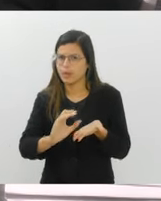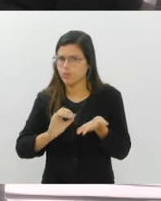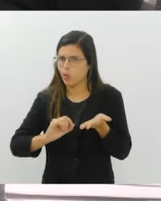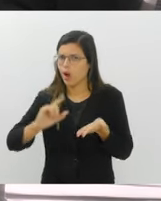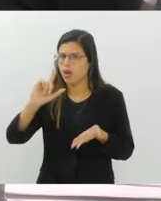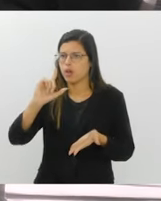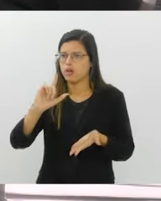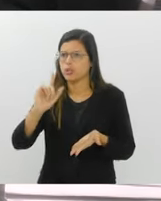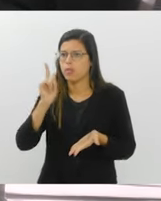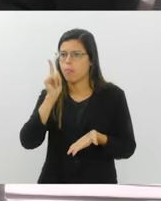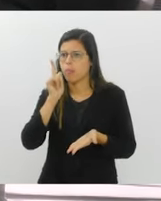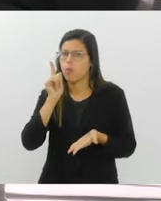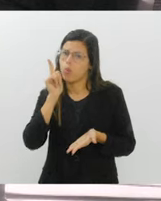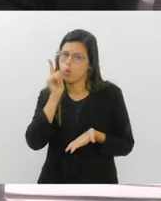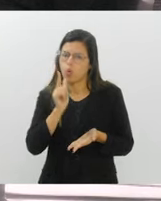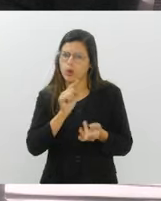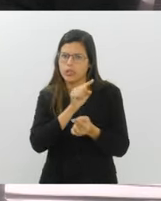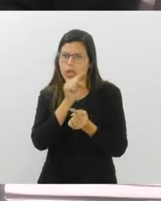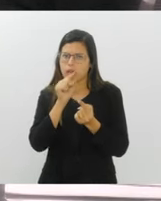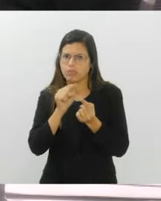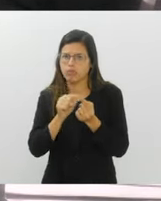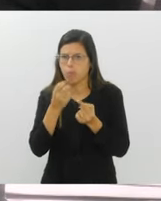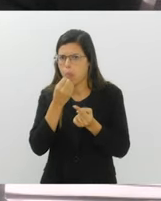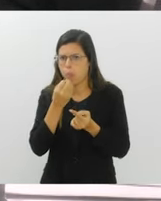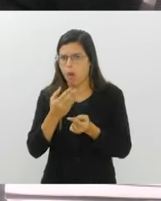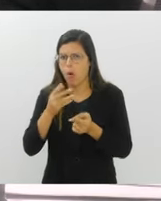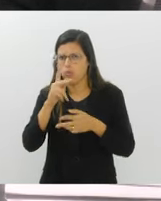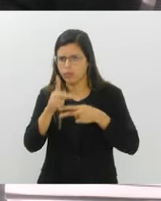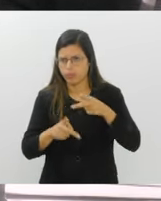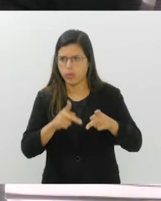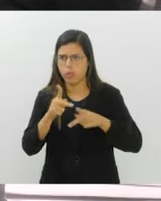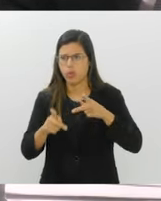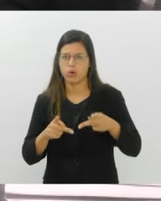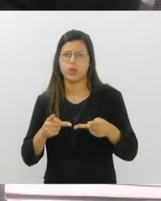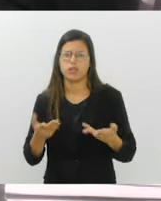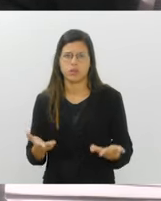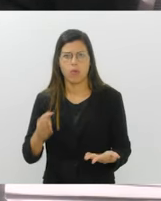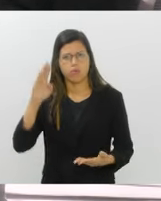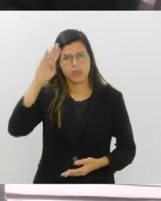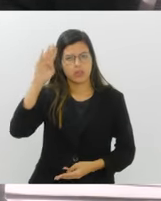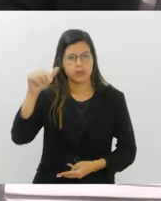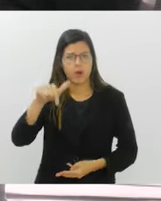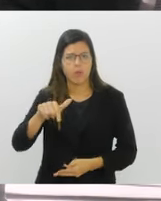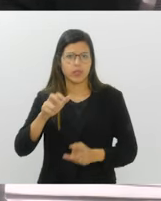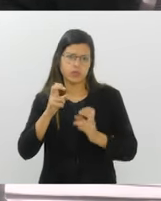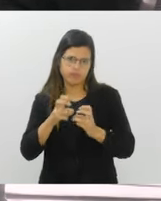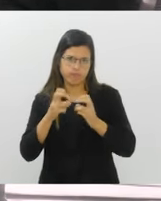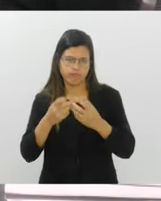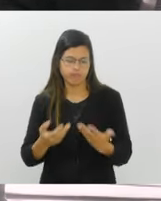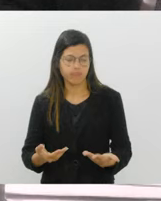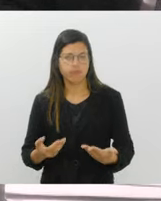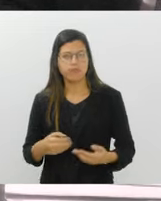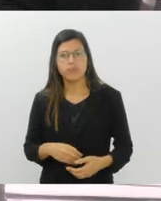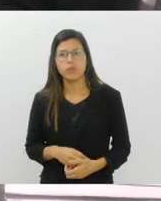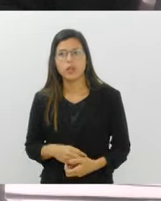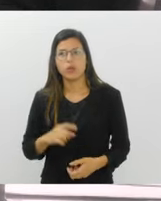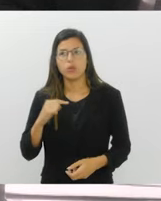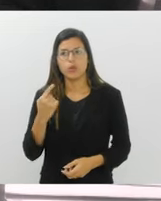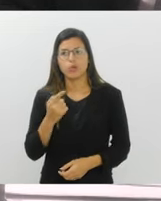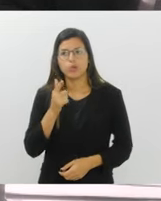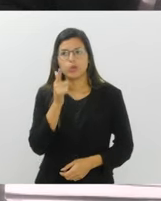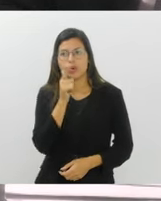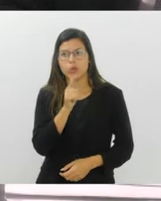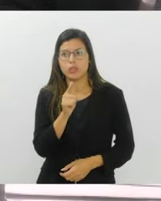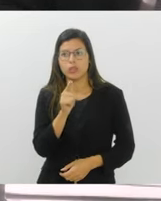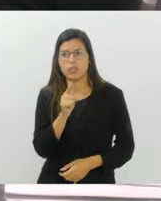essas melhorias e é muito bom para todos, para a população, sobretudo um serviço essencial como esse. E a gente já atingiu esse patamar. Se não foi em